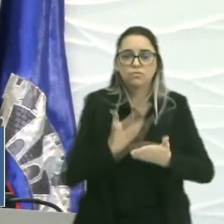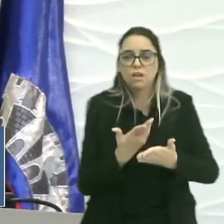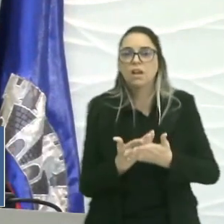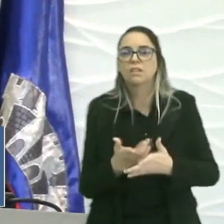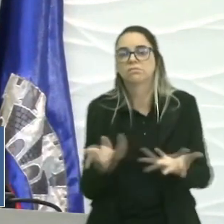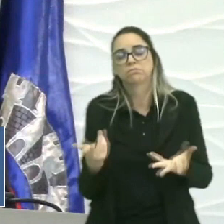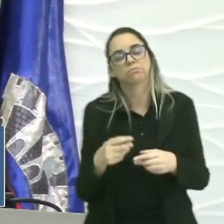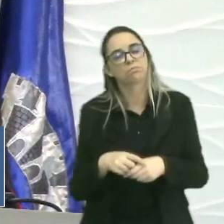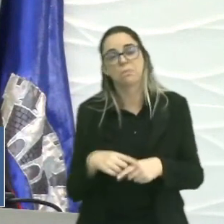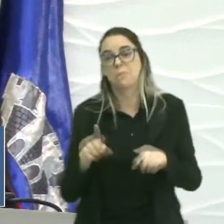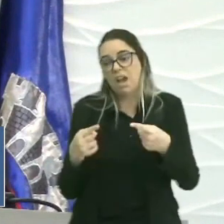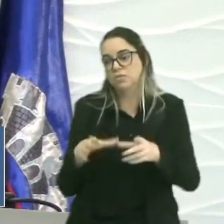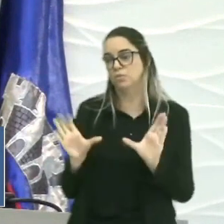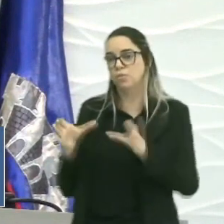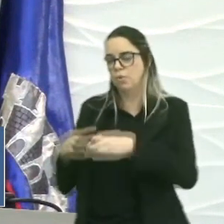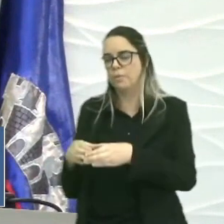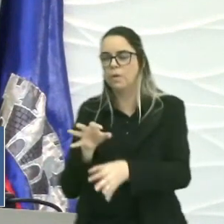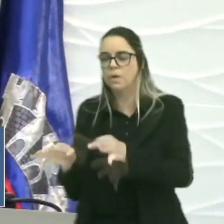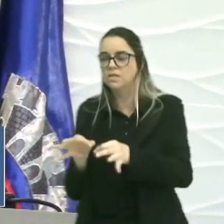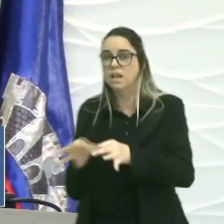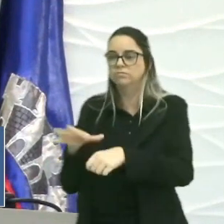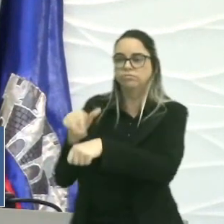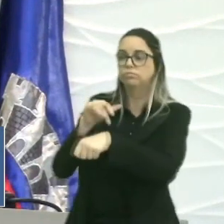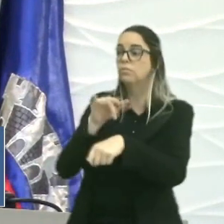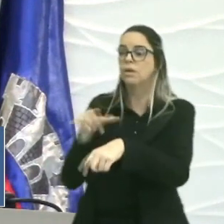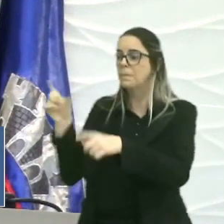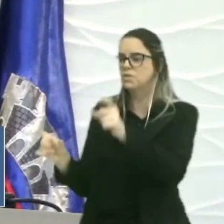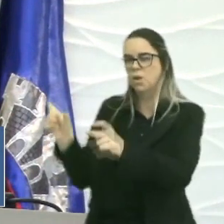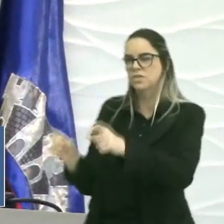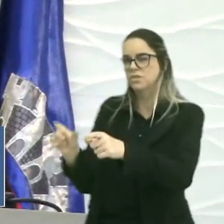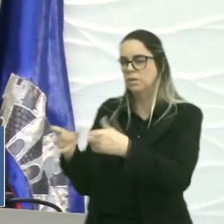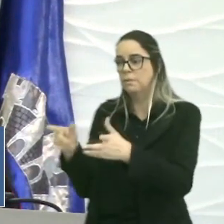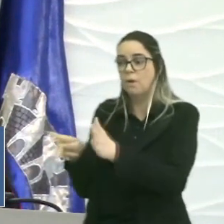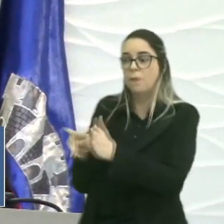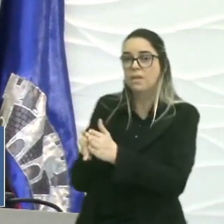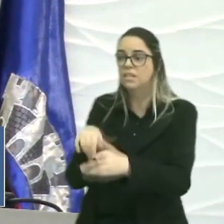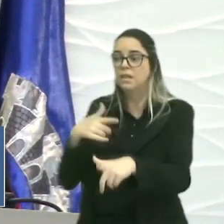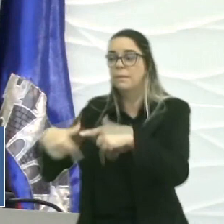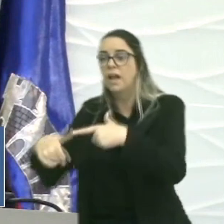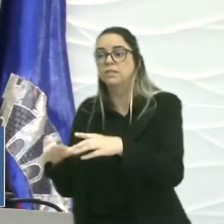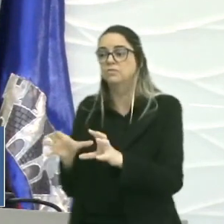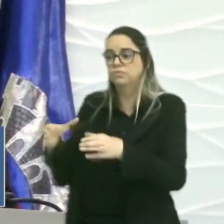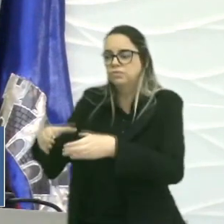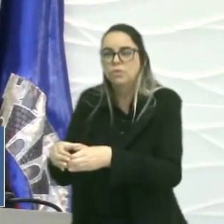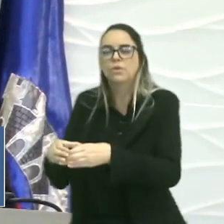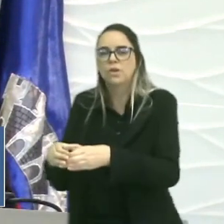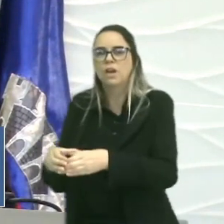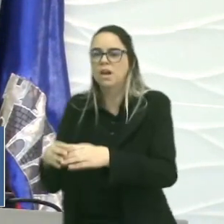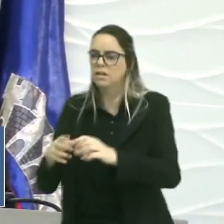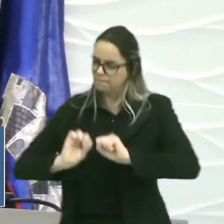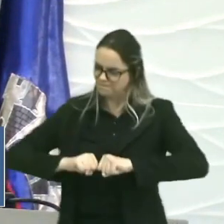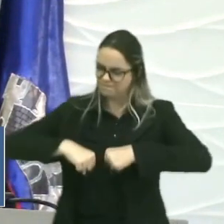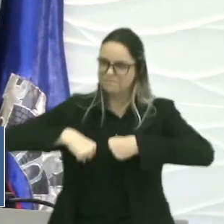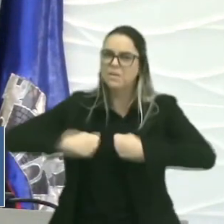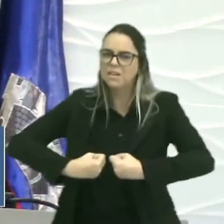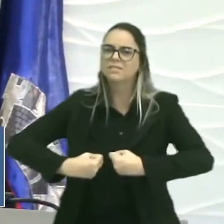aqui uma comissão formada por profissionais que estão ali trabalhando com todo empenho para que